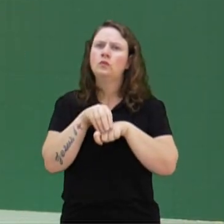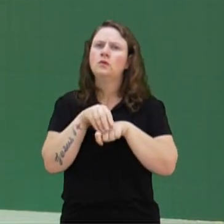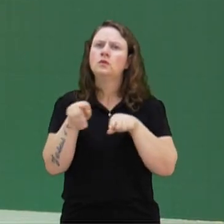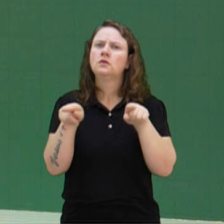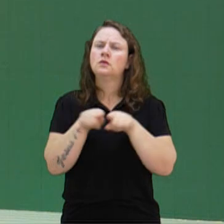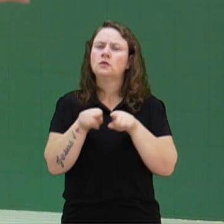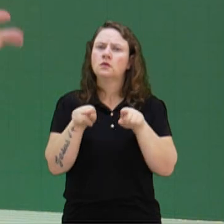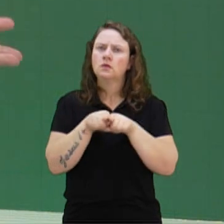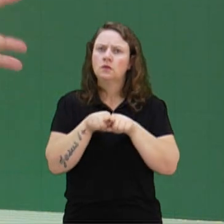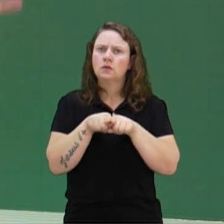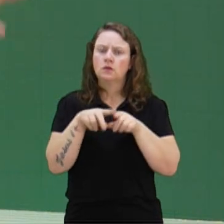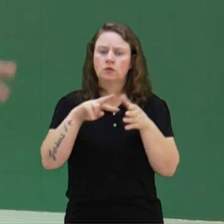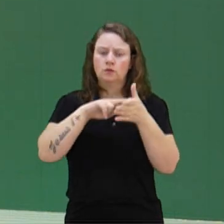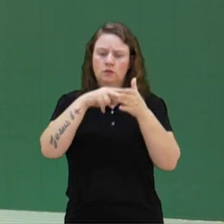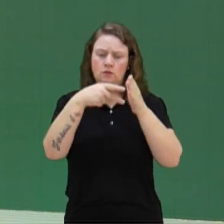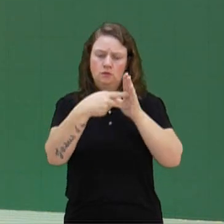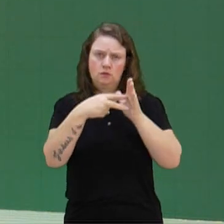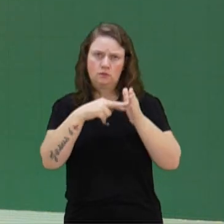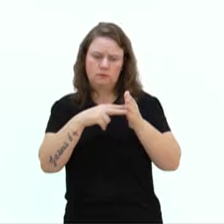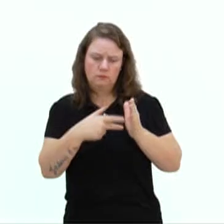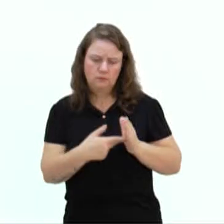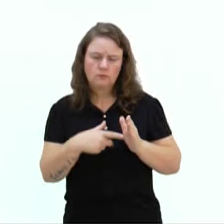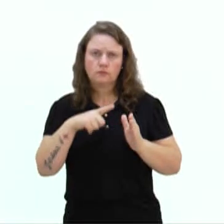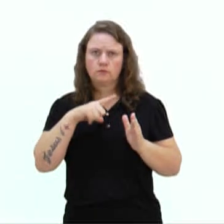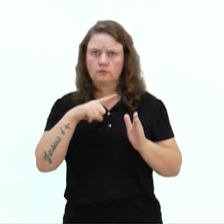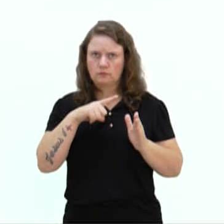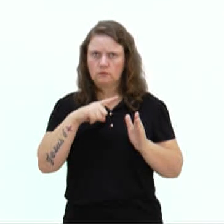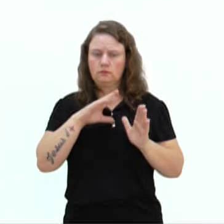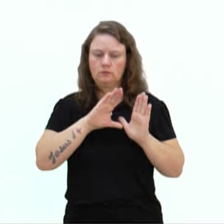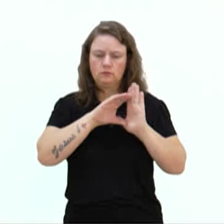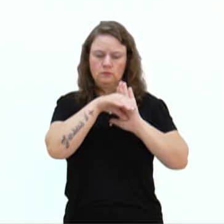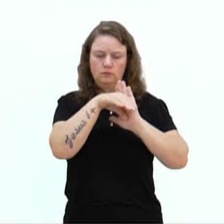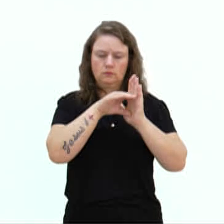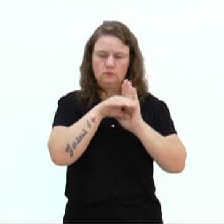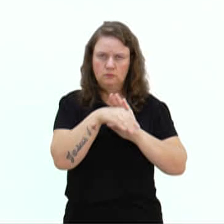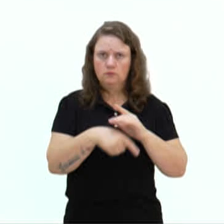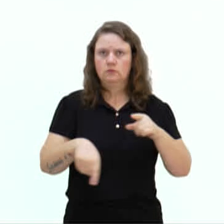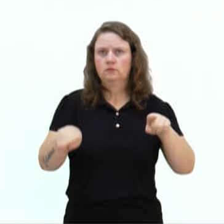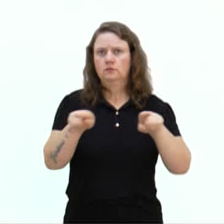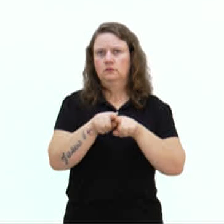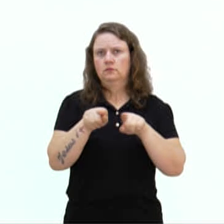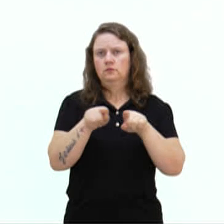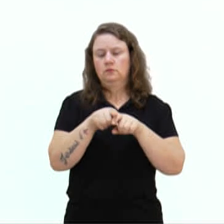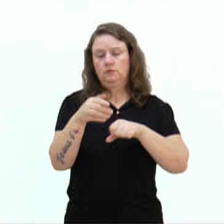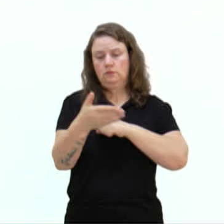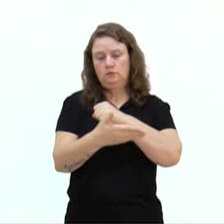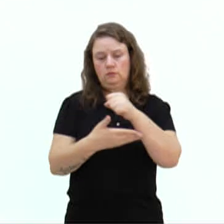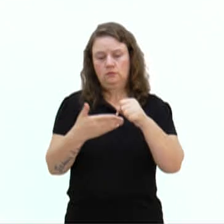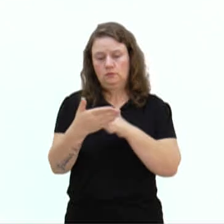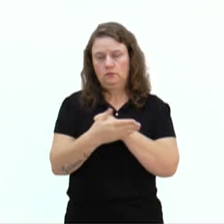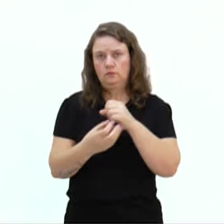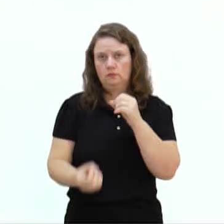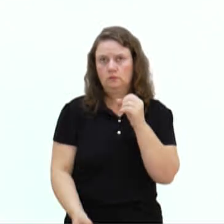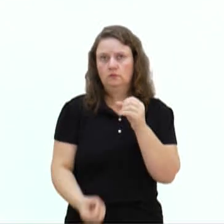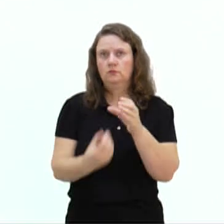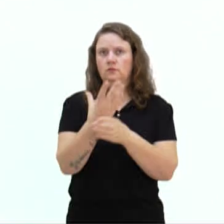semânticas ou unidades de significado. Conceitos e proposições são a base para a criação de novos conhecimentos em um